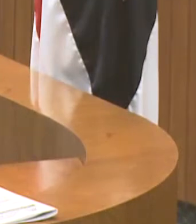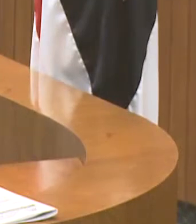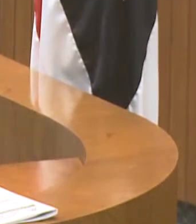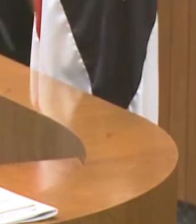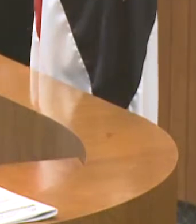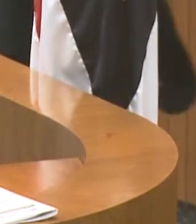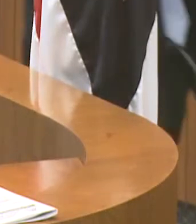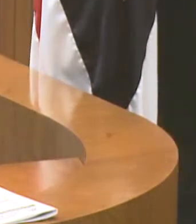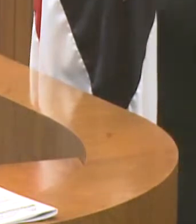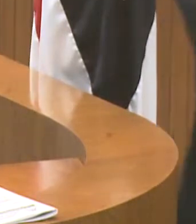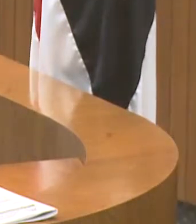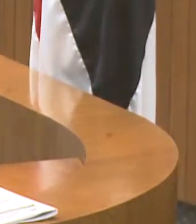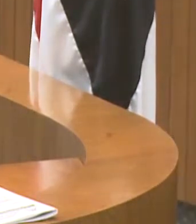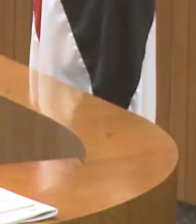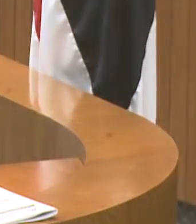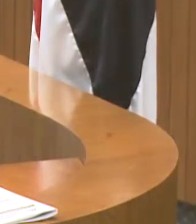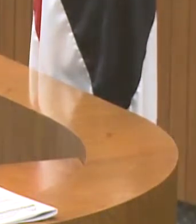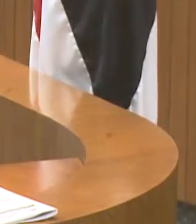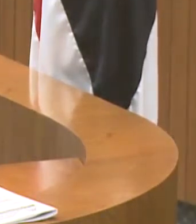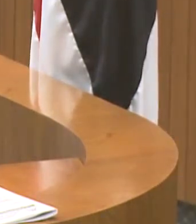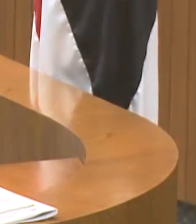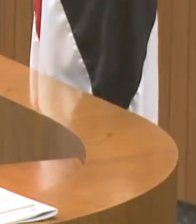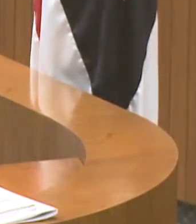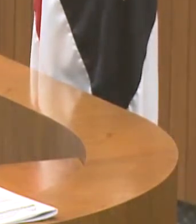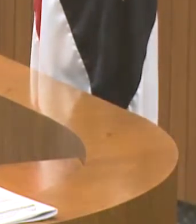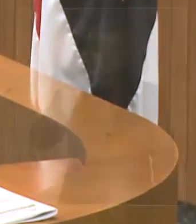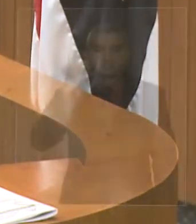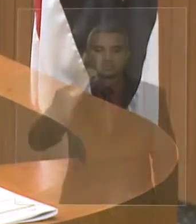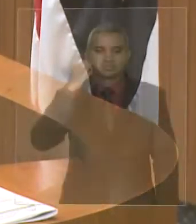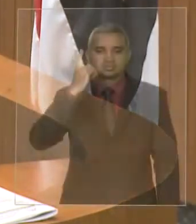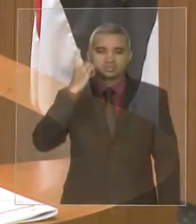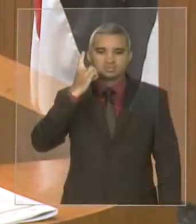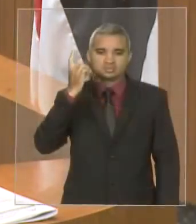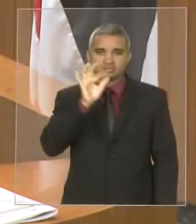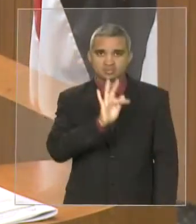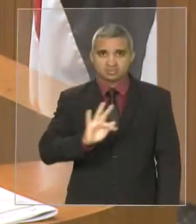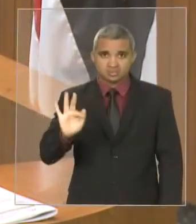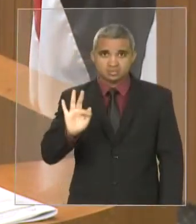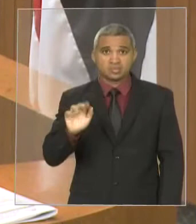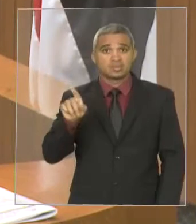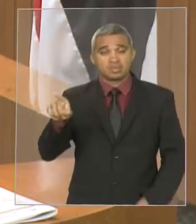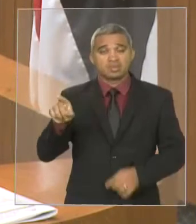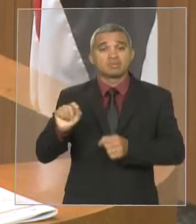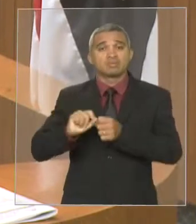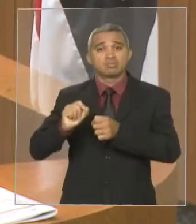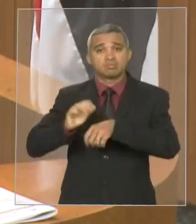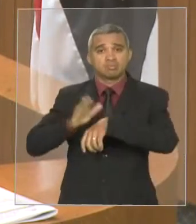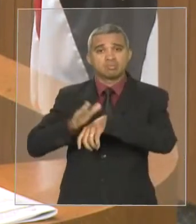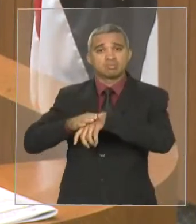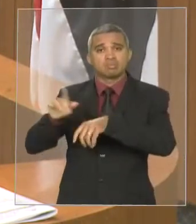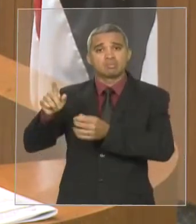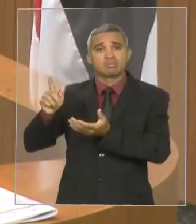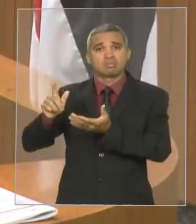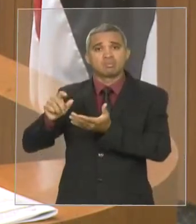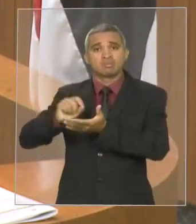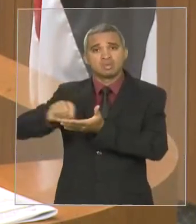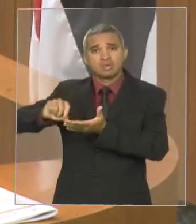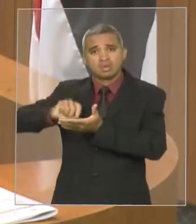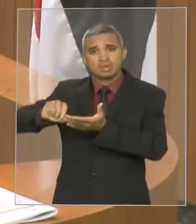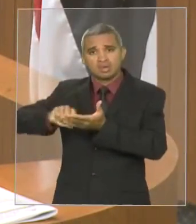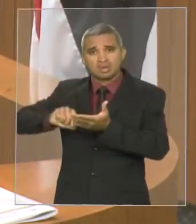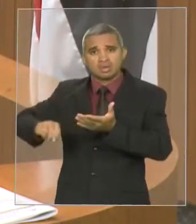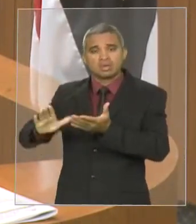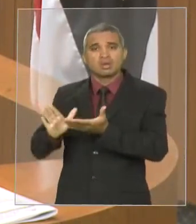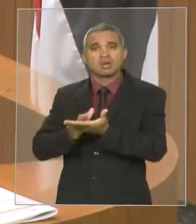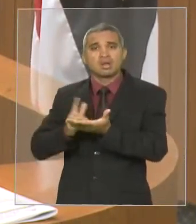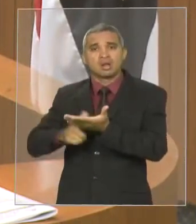livro sobre esse tema e critica fortemente o uso de medidas provisórias exatamente pela falta de diálogo, pela falta